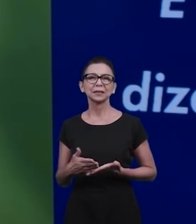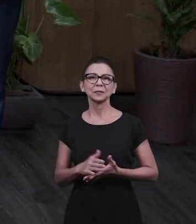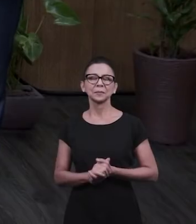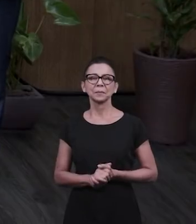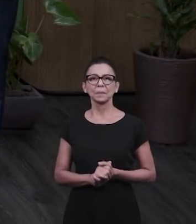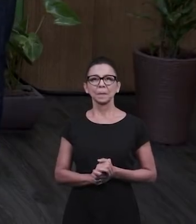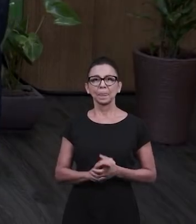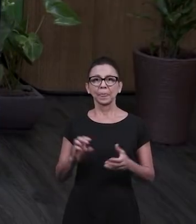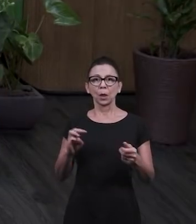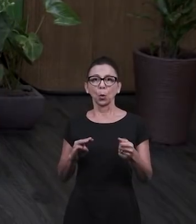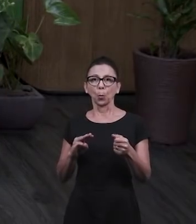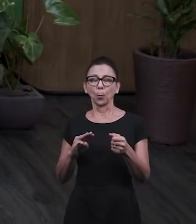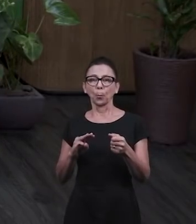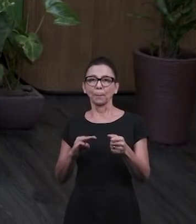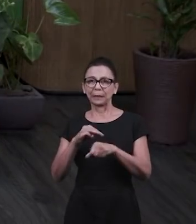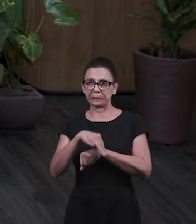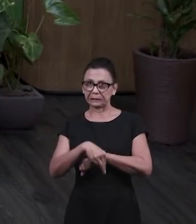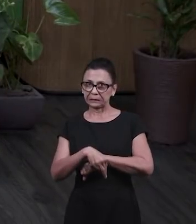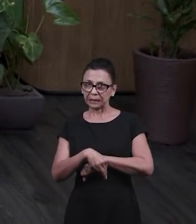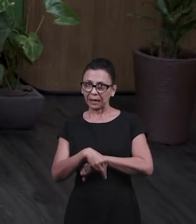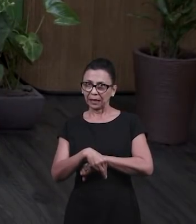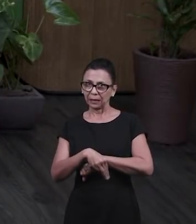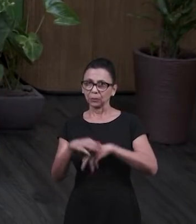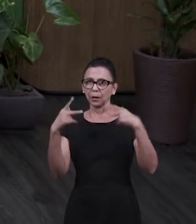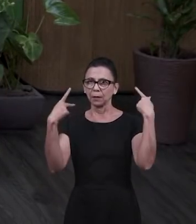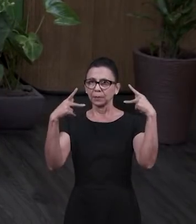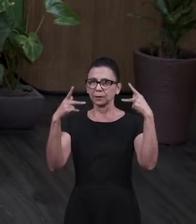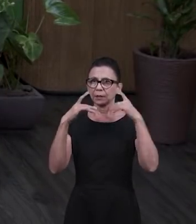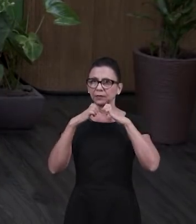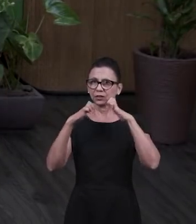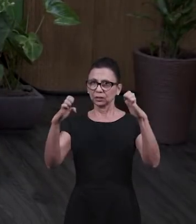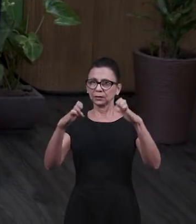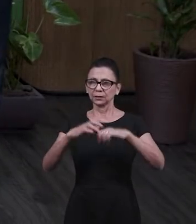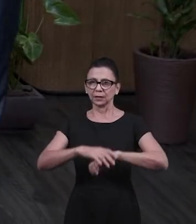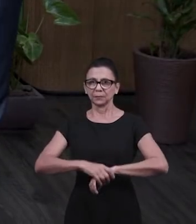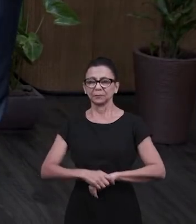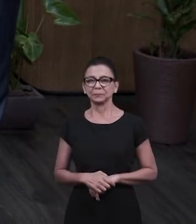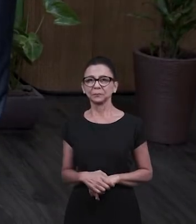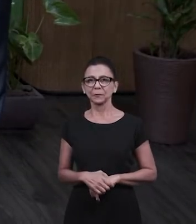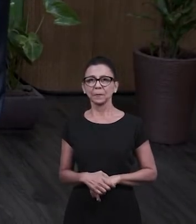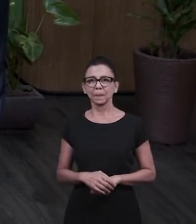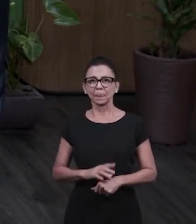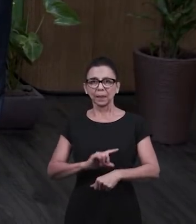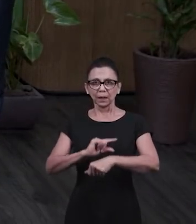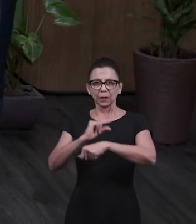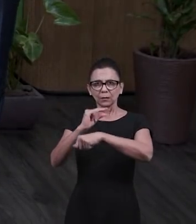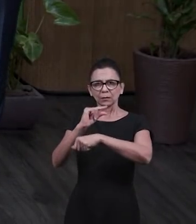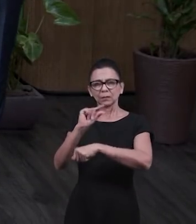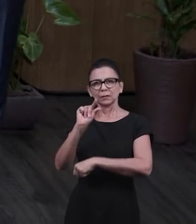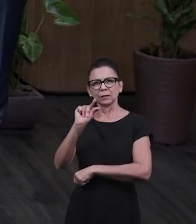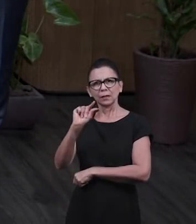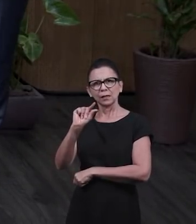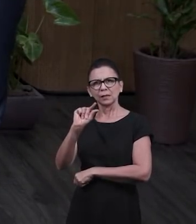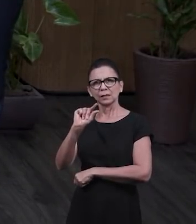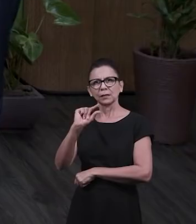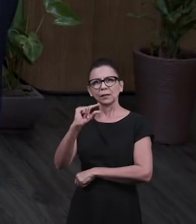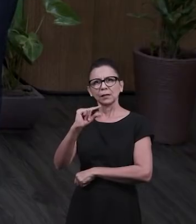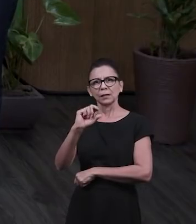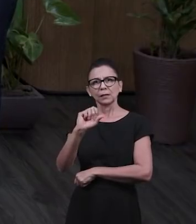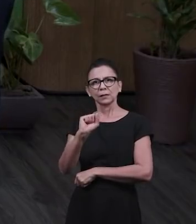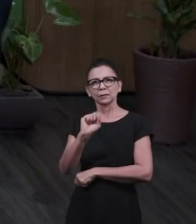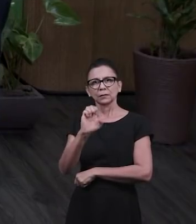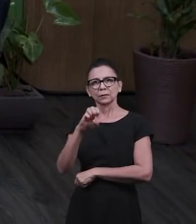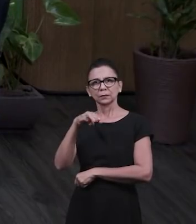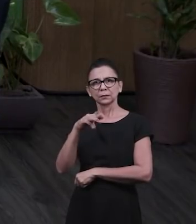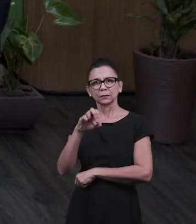ministério. E a semente é o que? É a palavra de Deus. Já a terra,